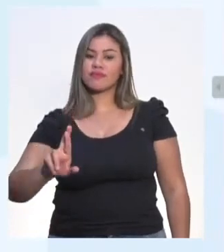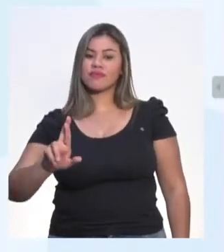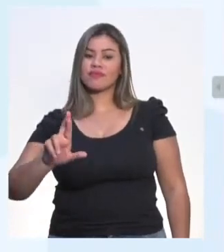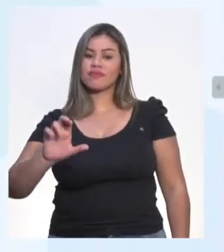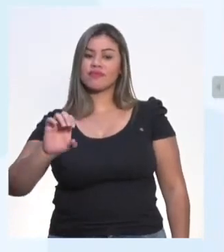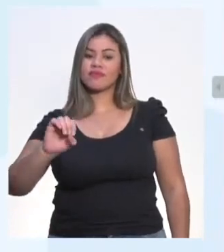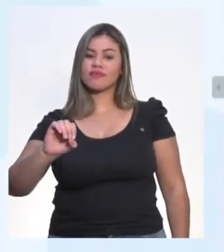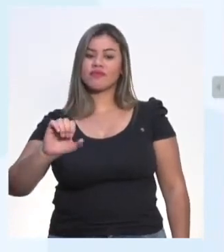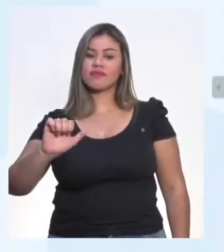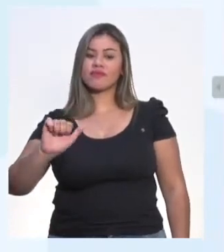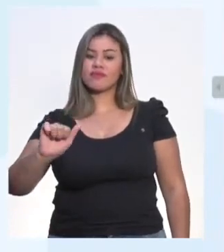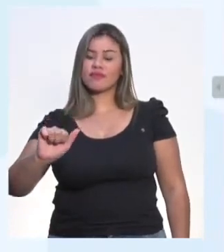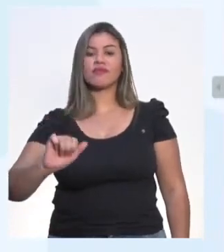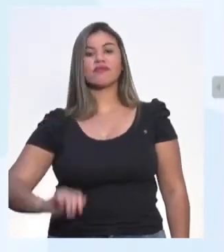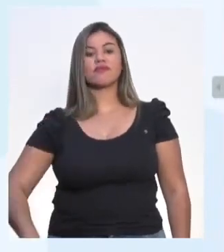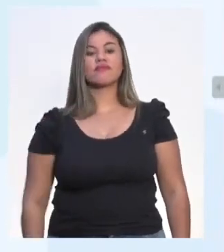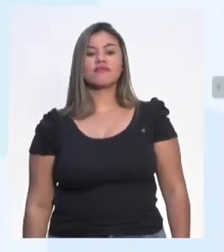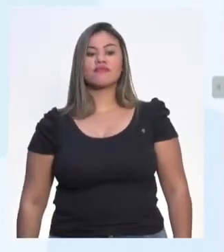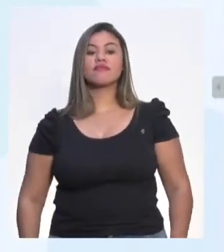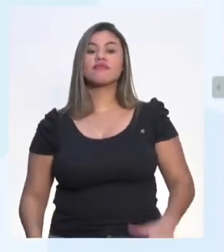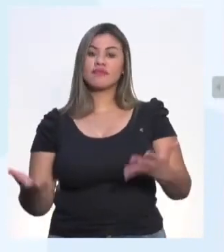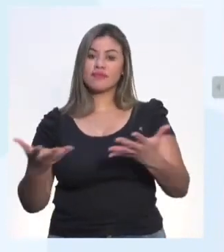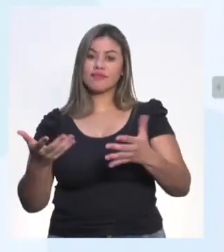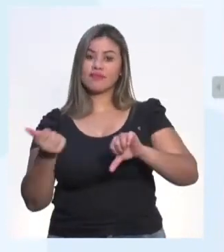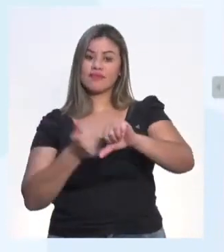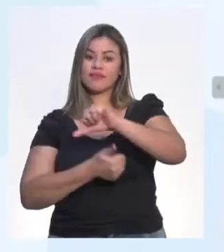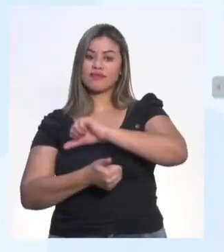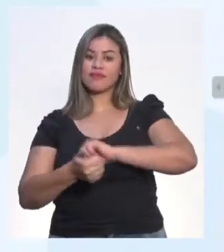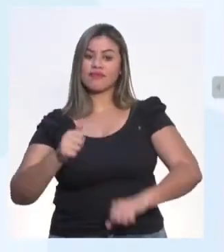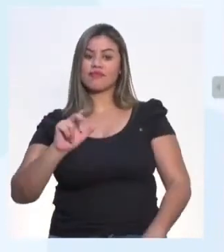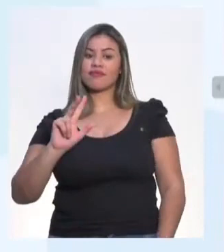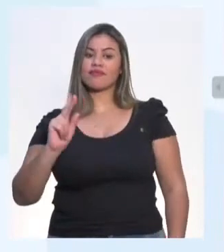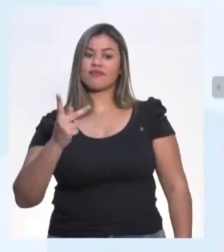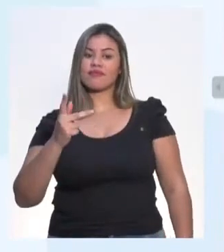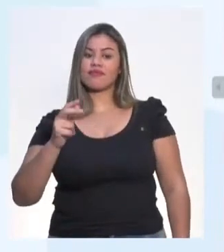R. E vou trocar o O com o A.